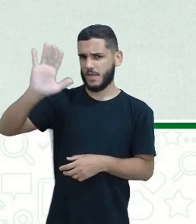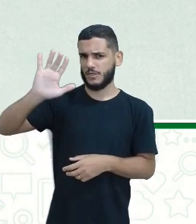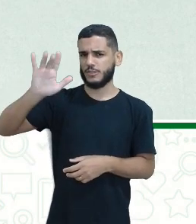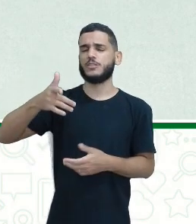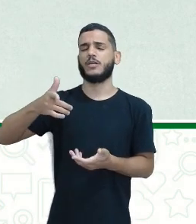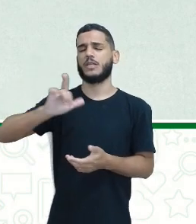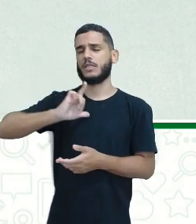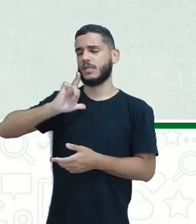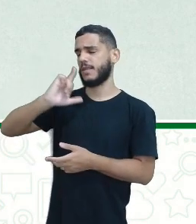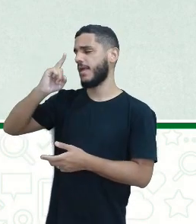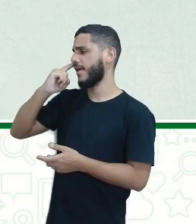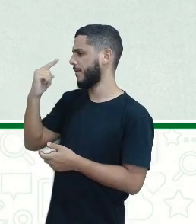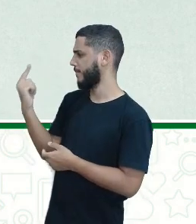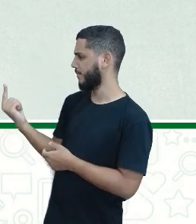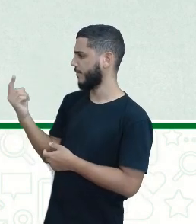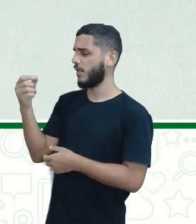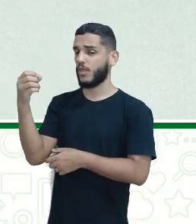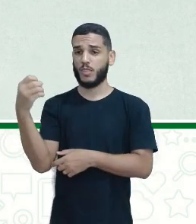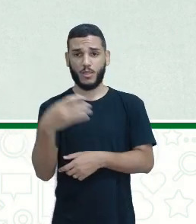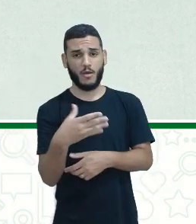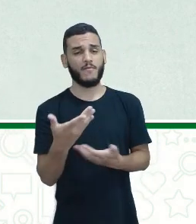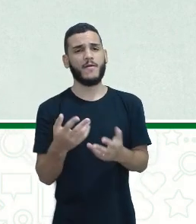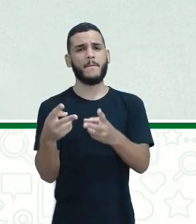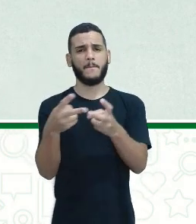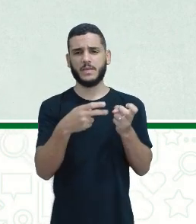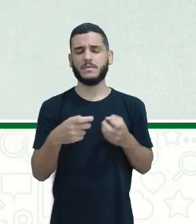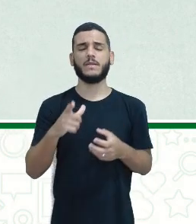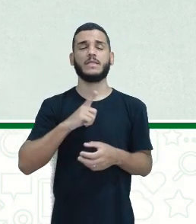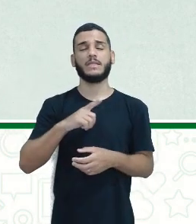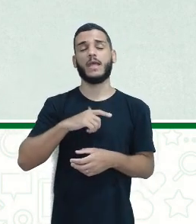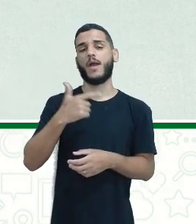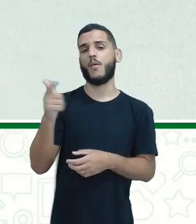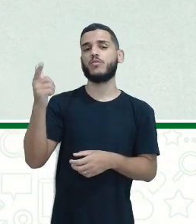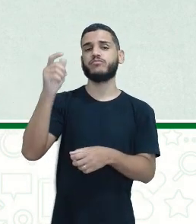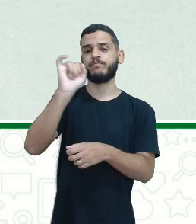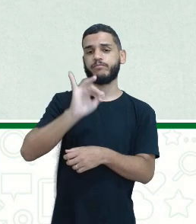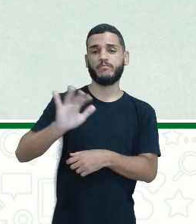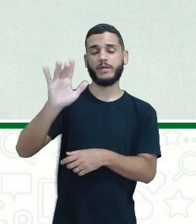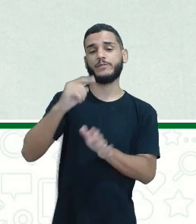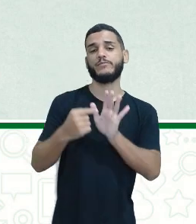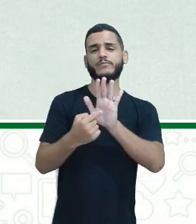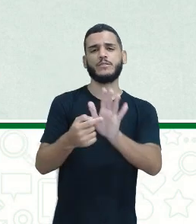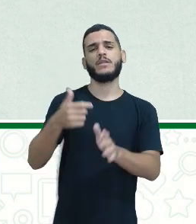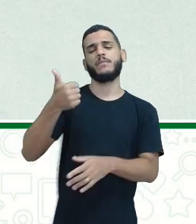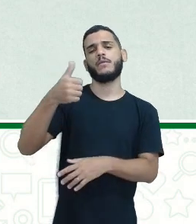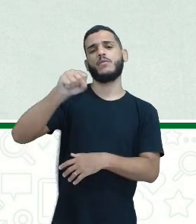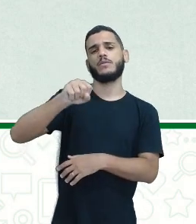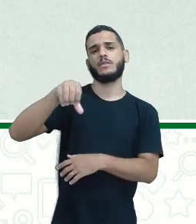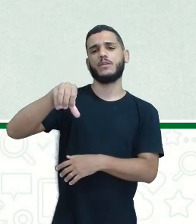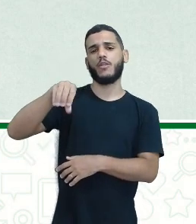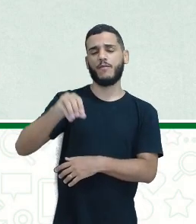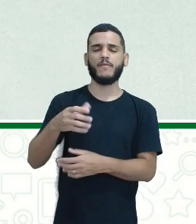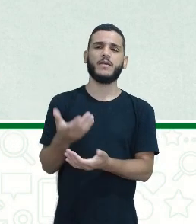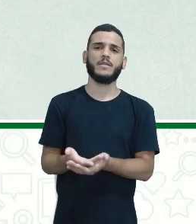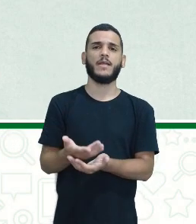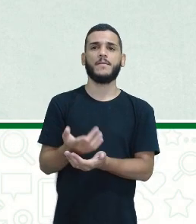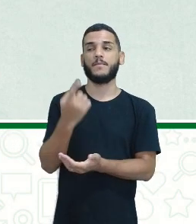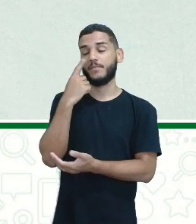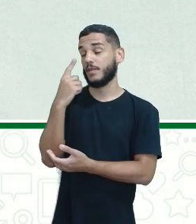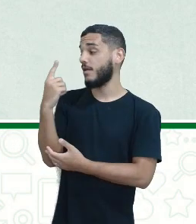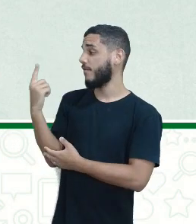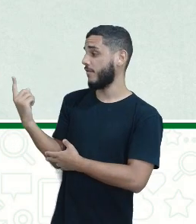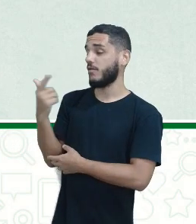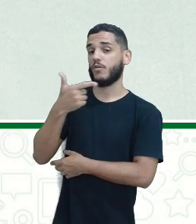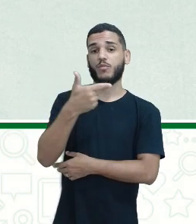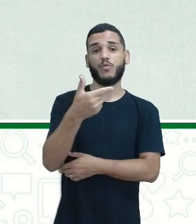pouco que eu mostrei para vocês, do Senegal? Essa é de 2012, gente. E vejam as